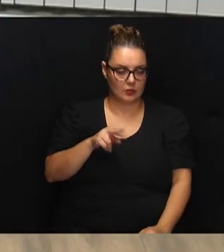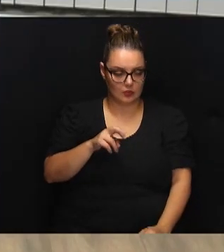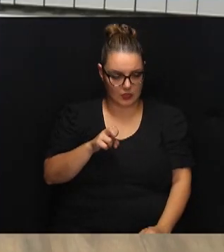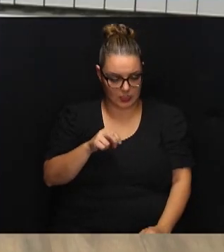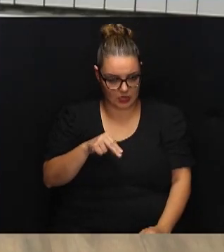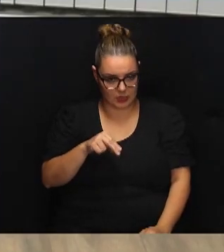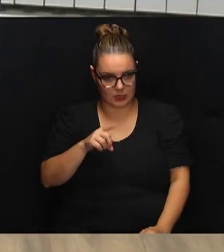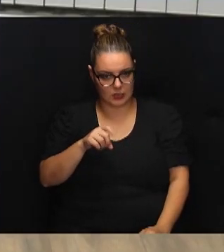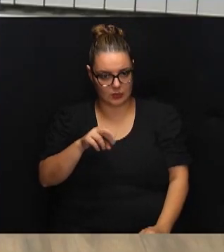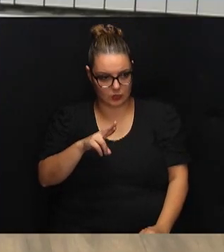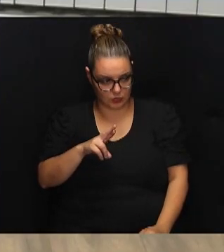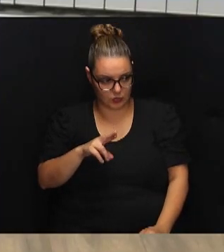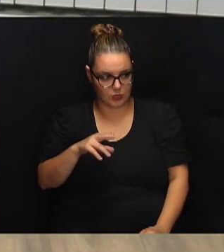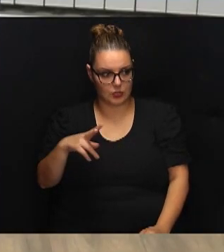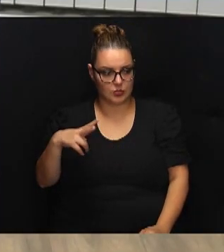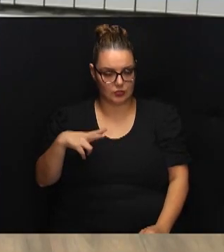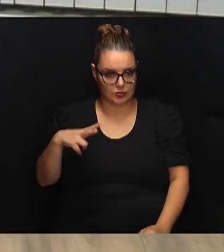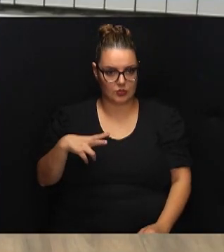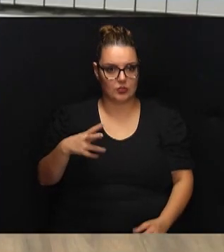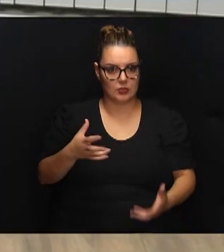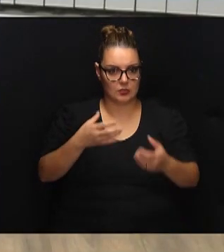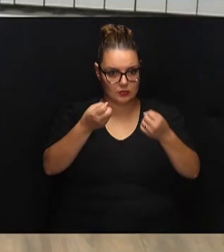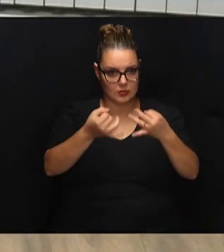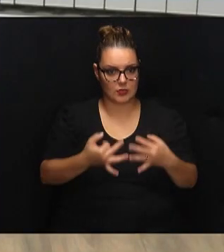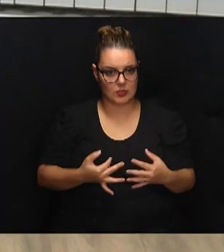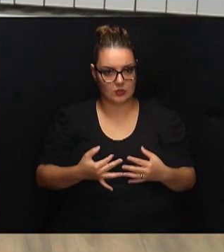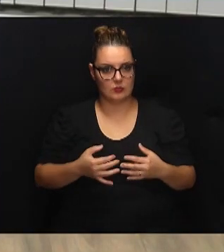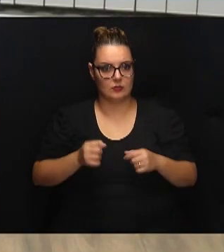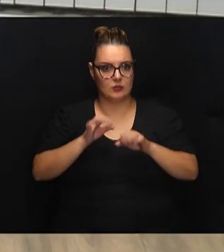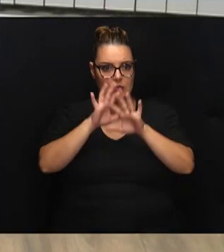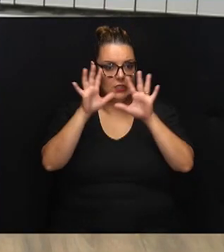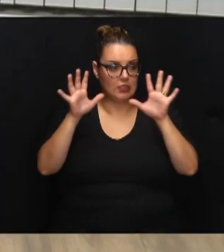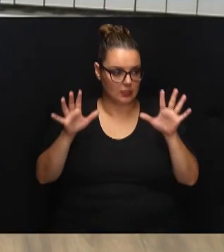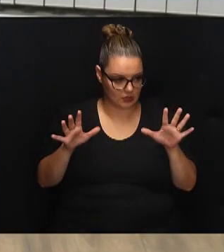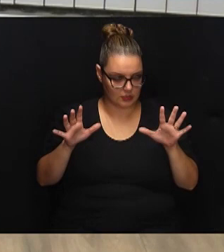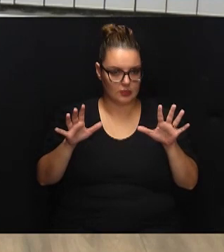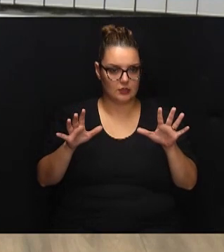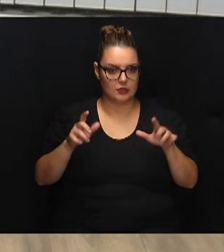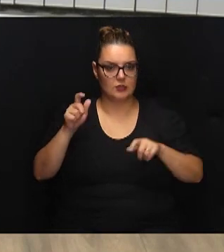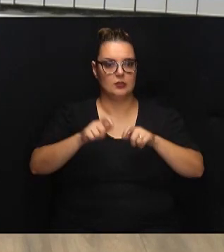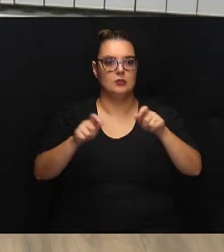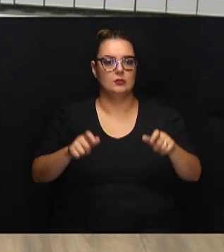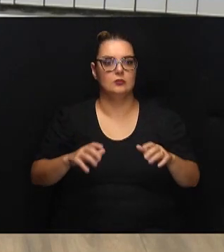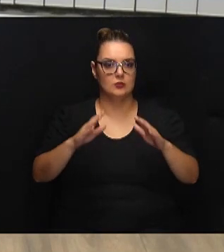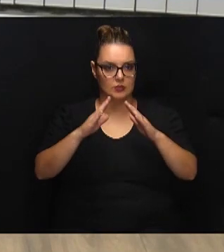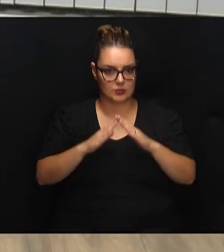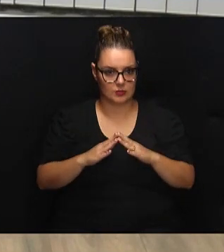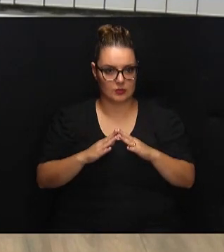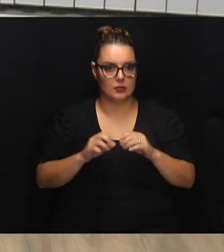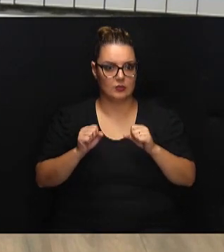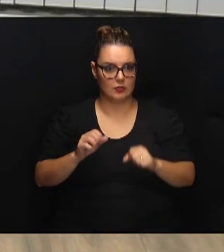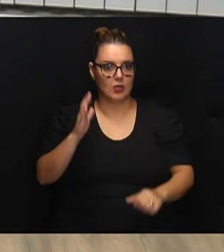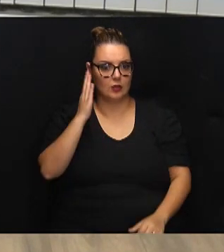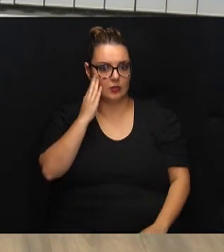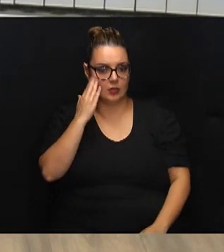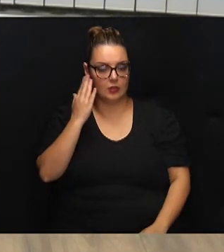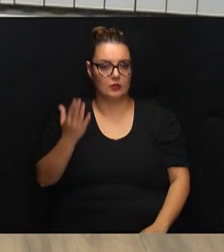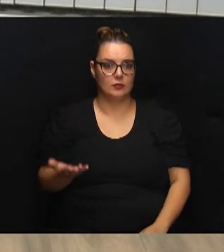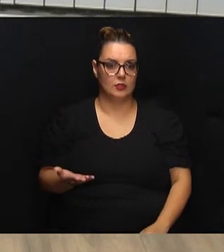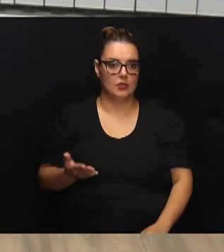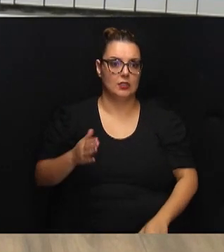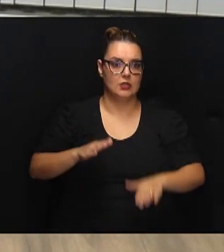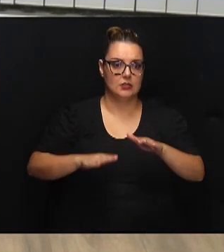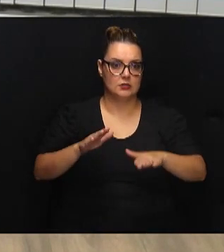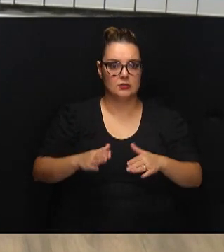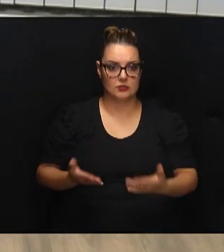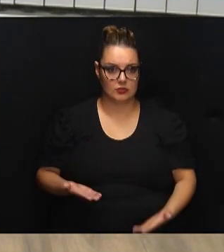gostaria que você explicasse um pouquinho isso, para que fique bem claro para as pessoas de casa, para poder entender. Porque às vezes a